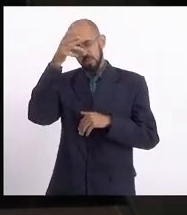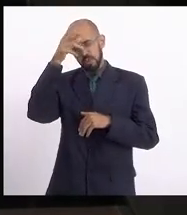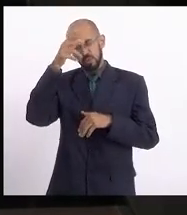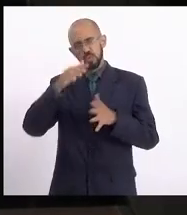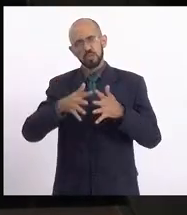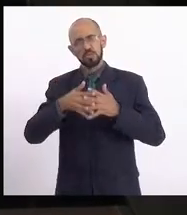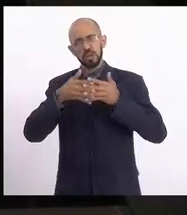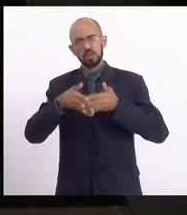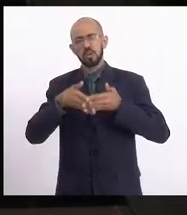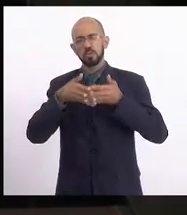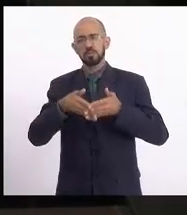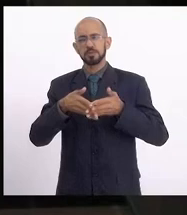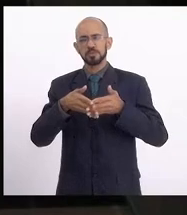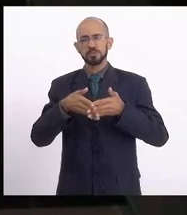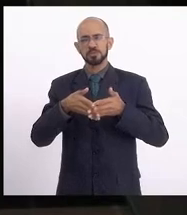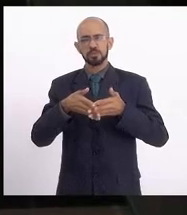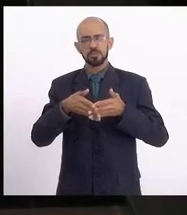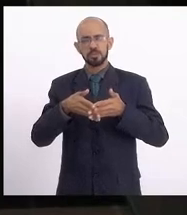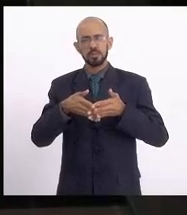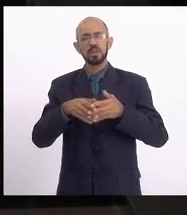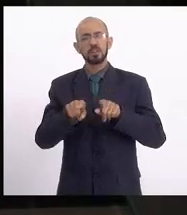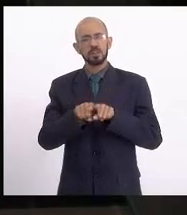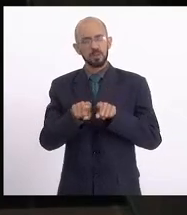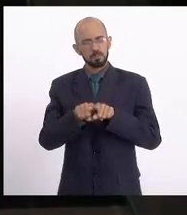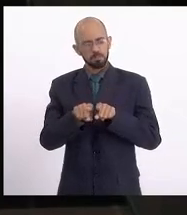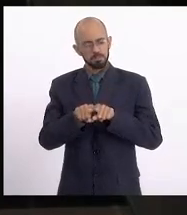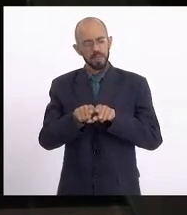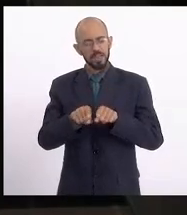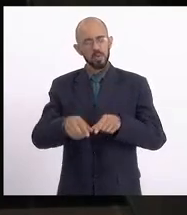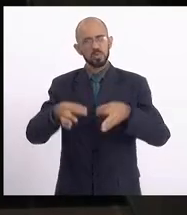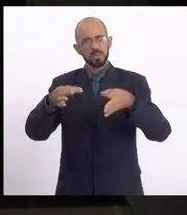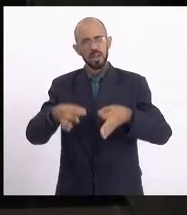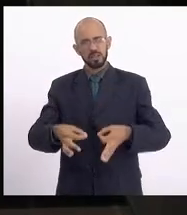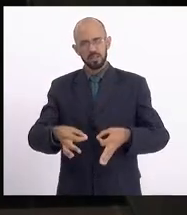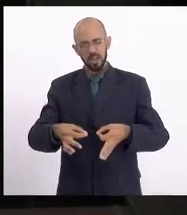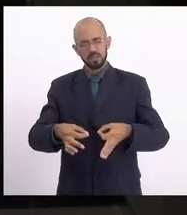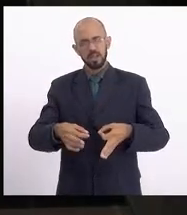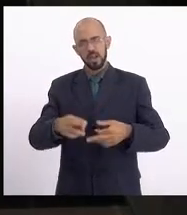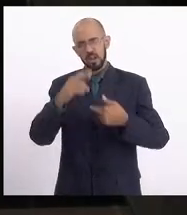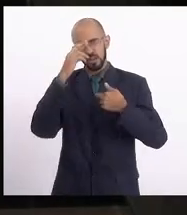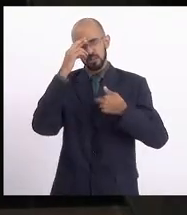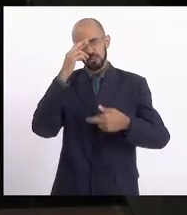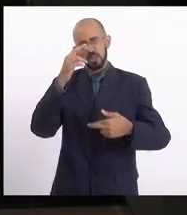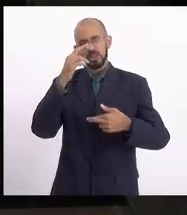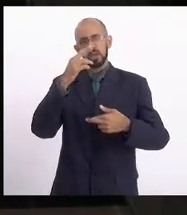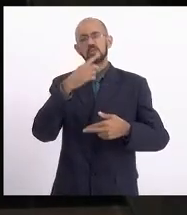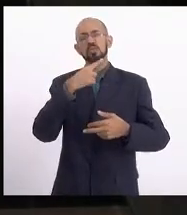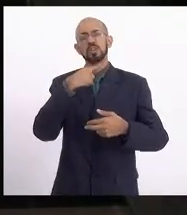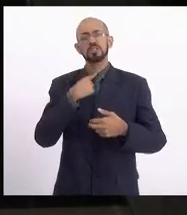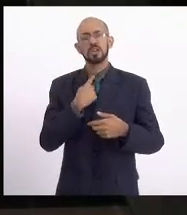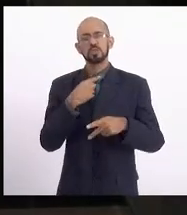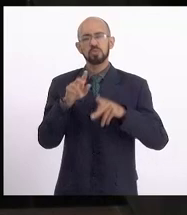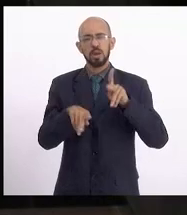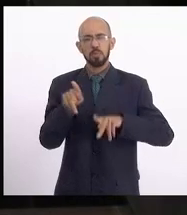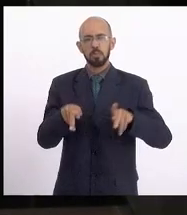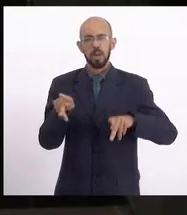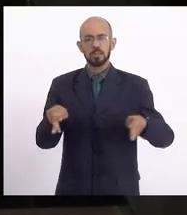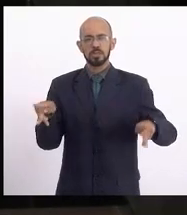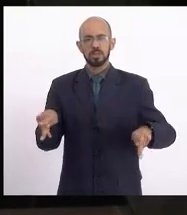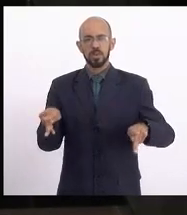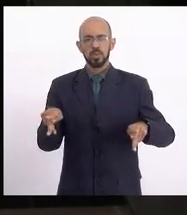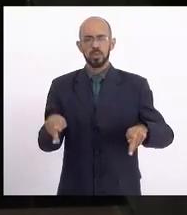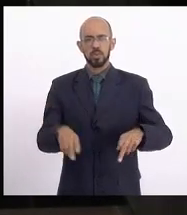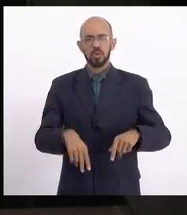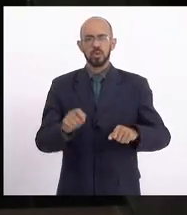Petrópolis e, seguramente, respeitando a soberania popular, nos próximos